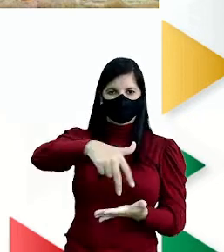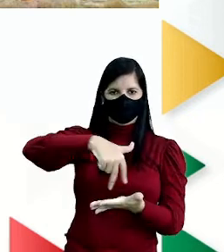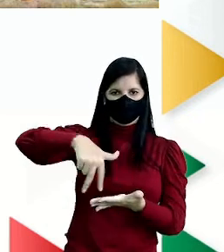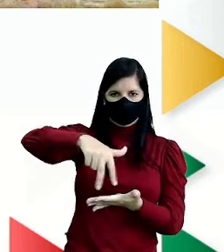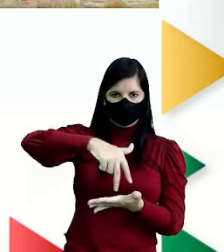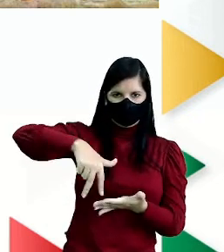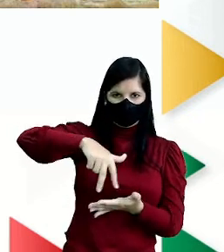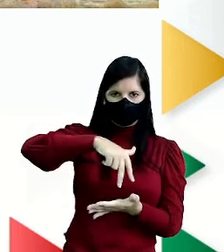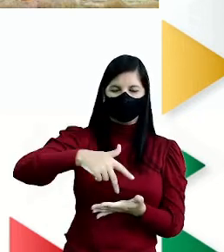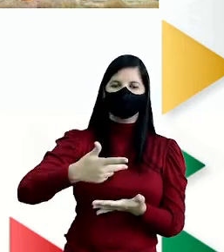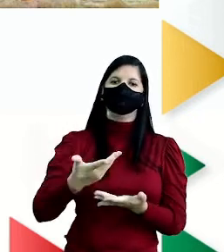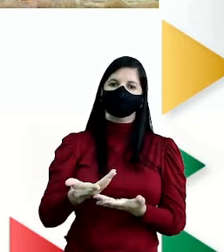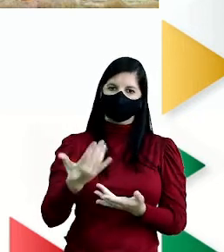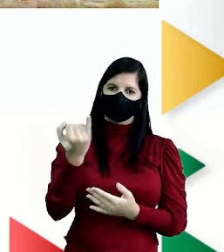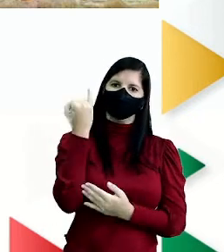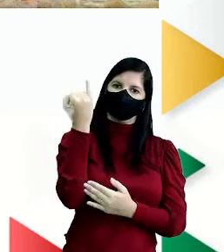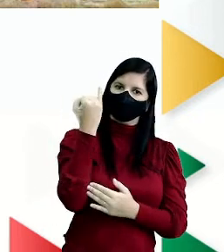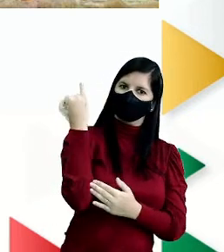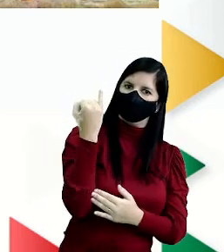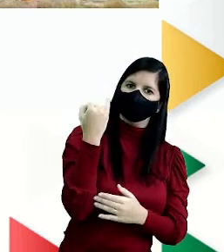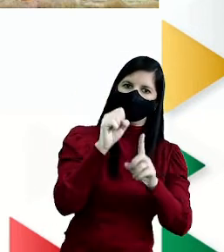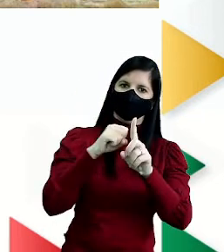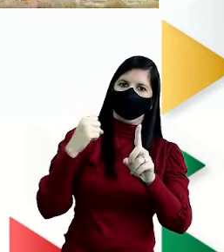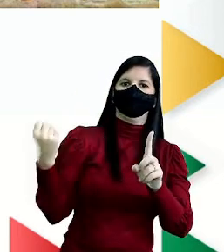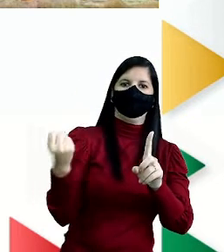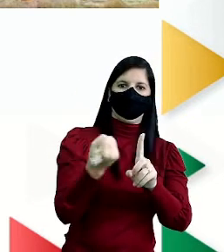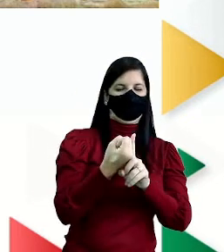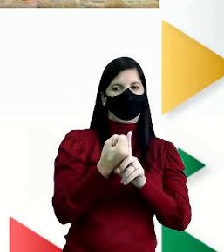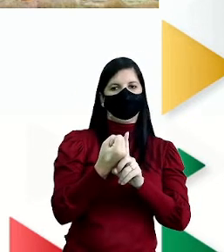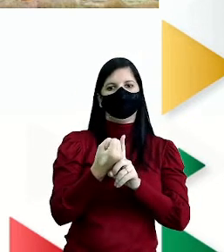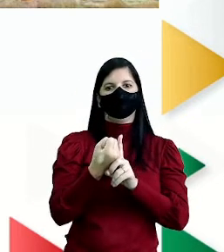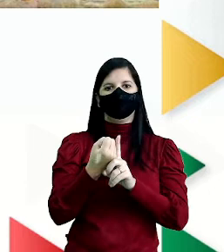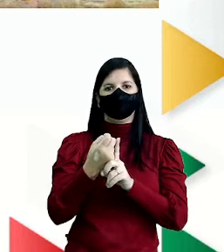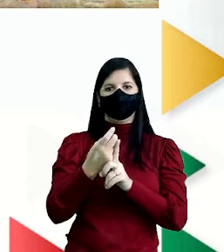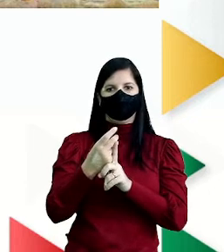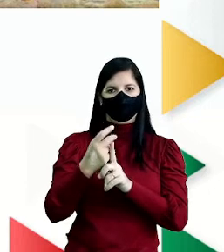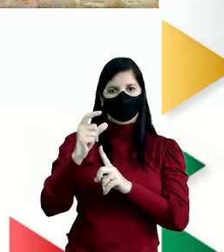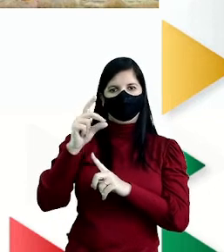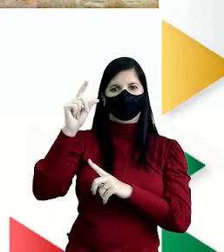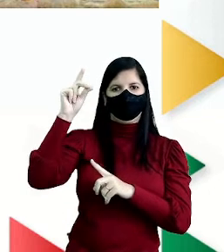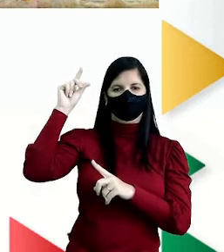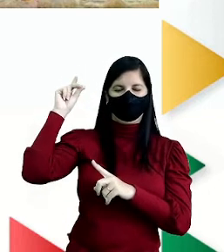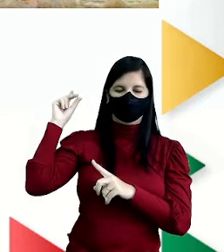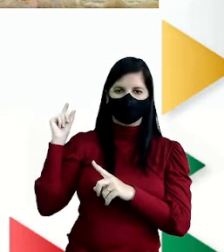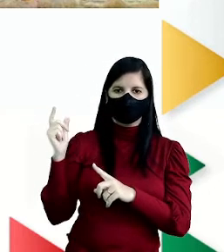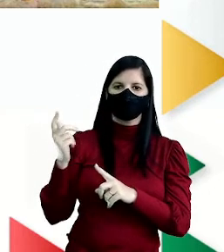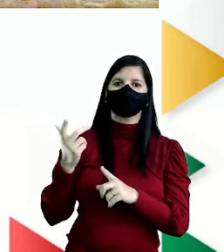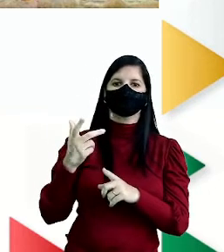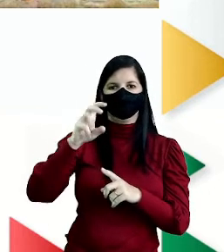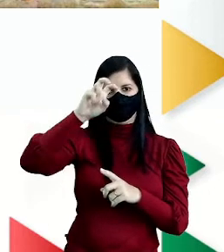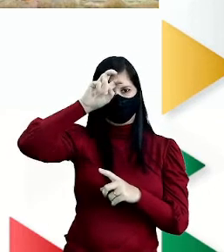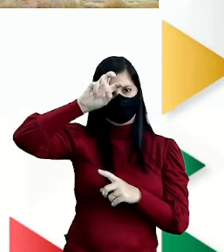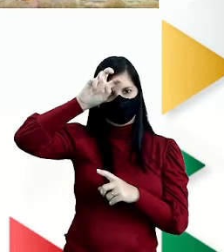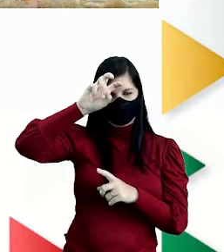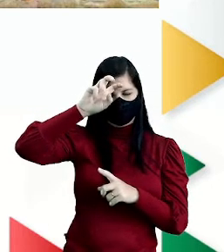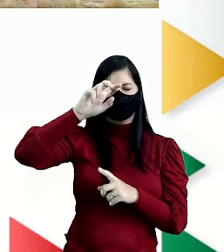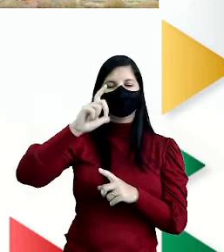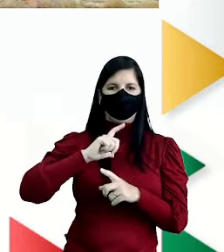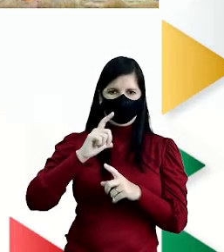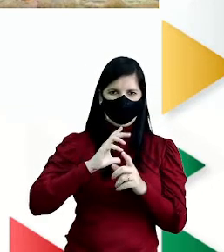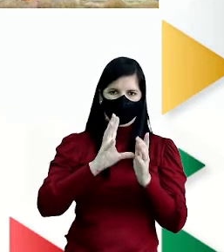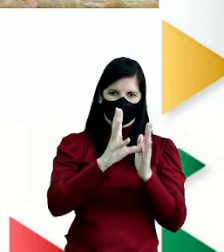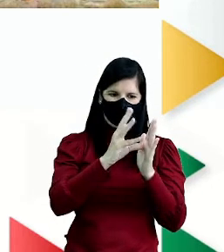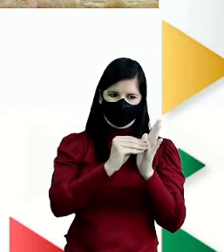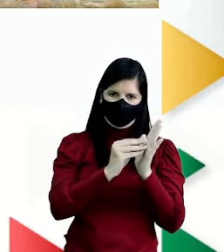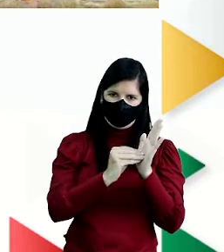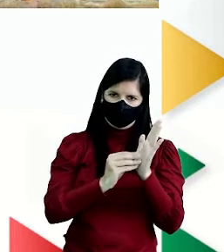ela sempre teve uma grande importância para a sociedade egípcia. Desde os primórdios, né, no Egito Antigo, já tinham registros de danças que